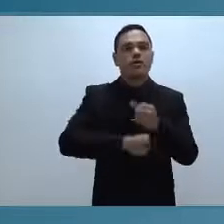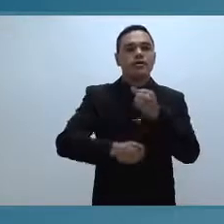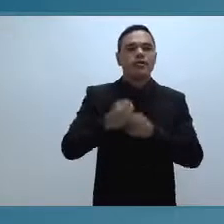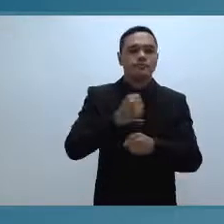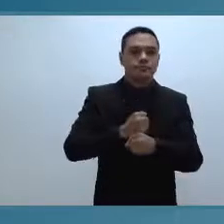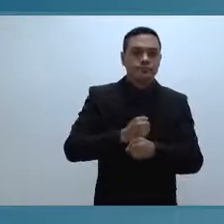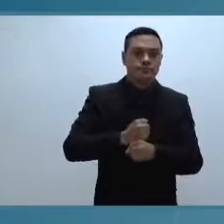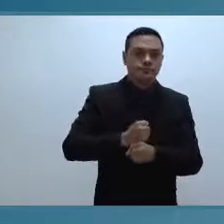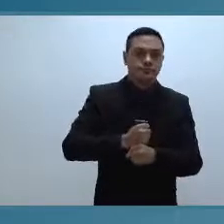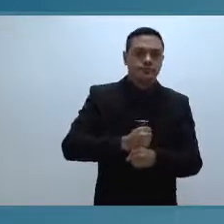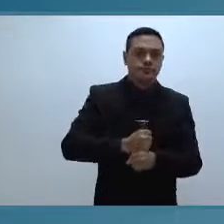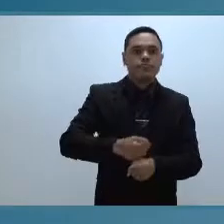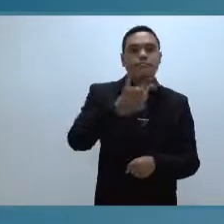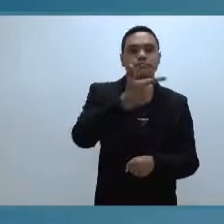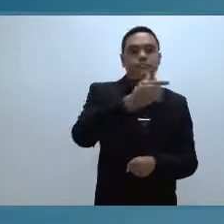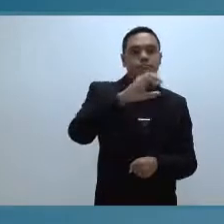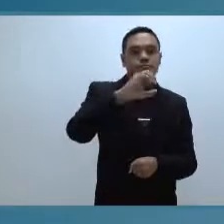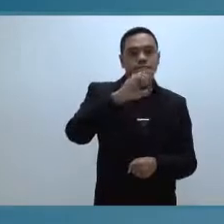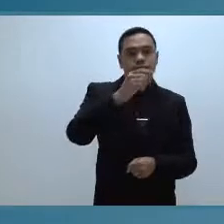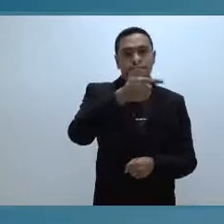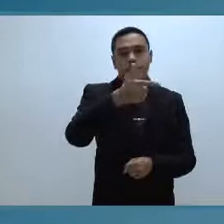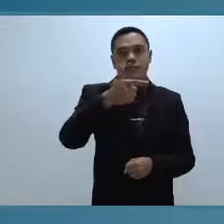esse feito